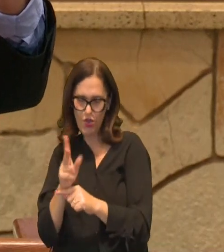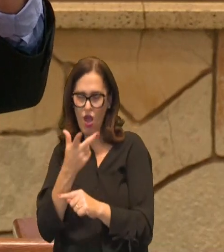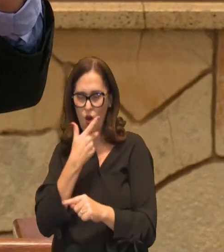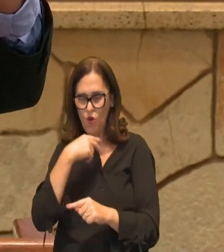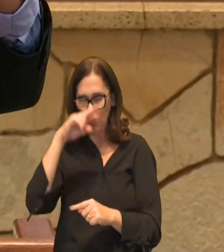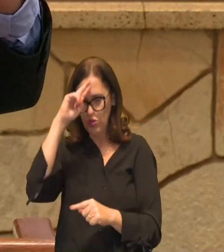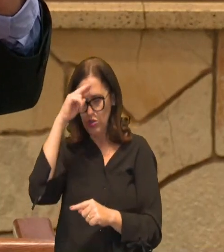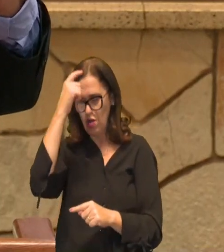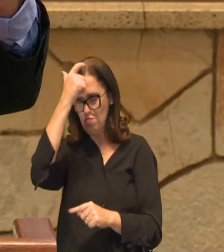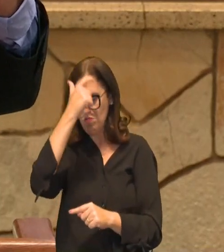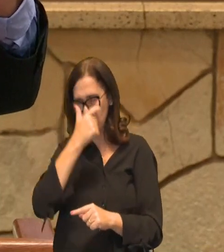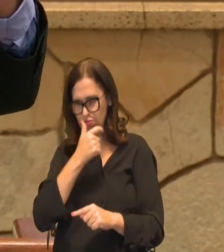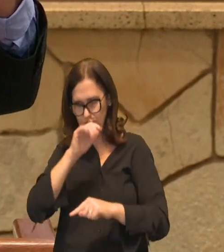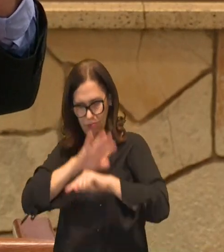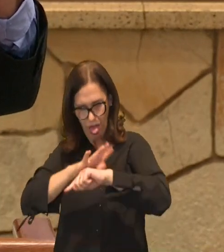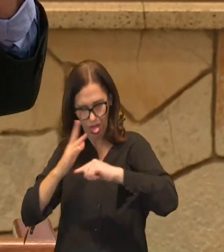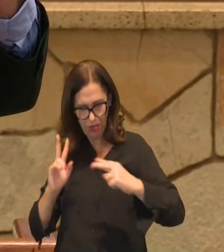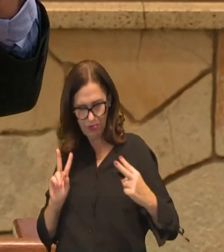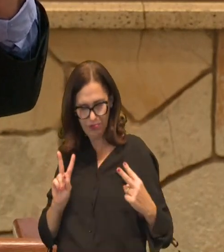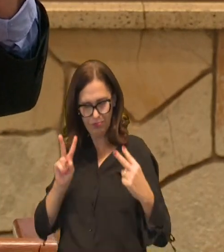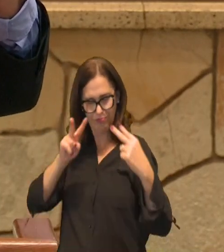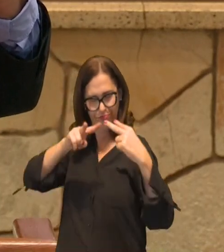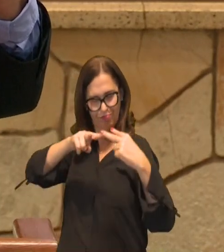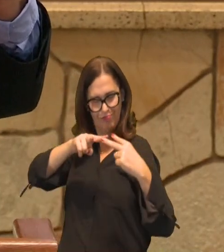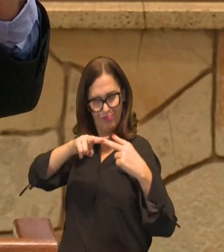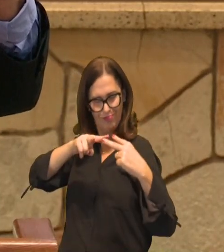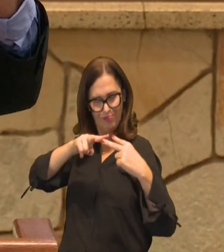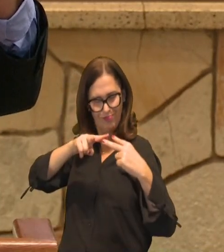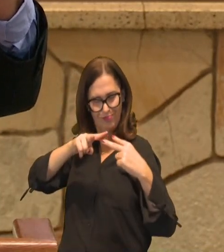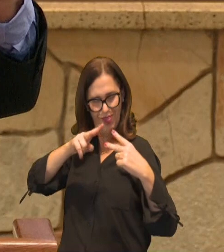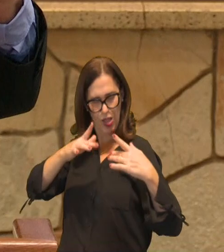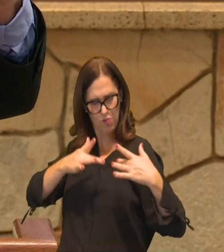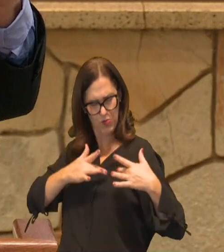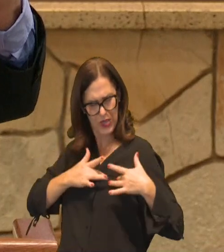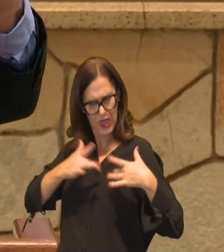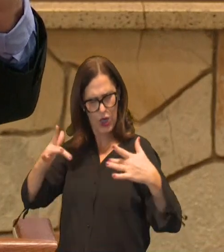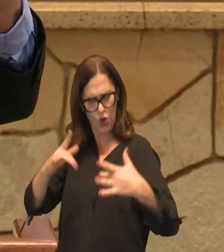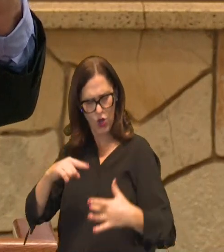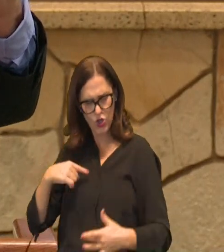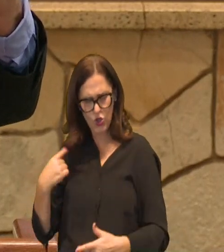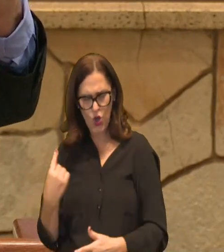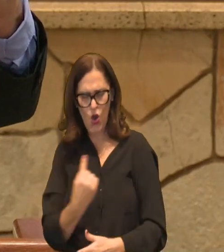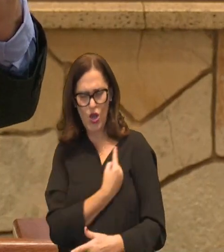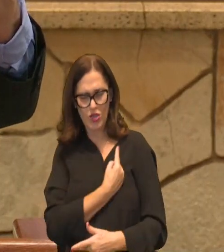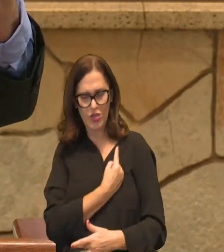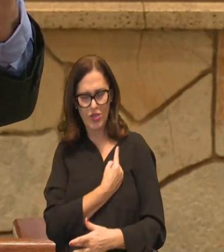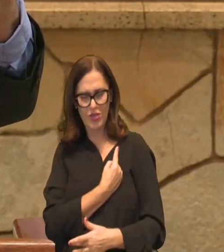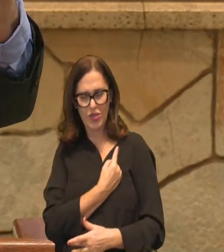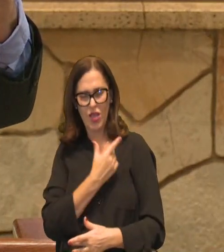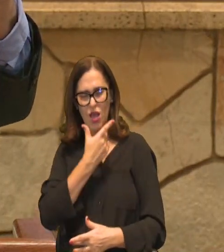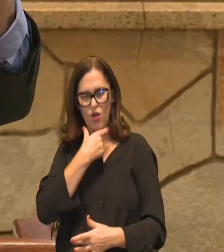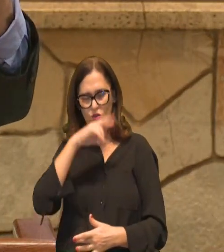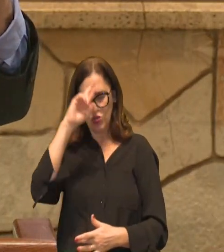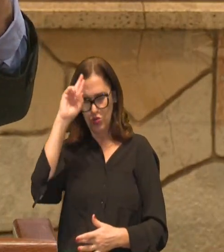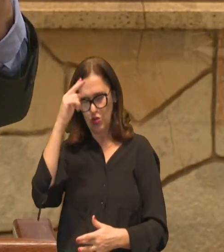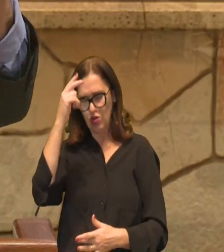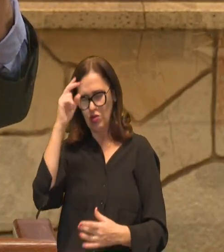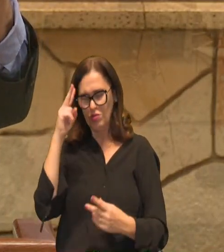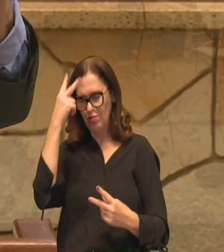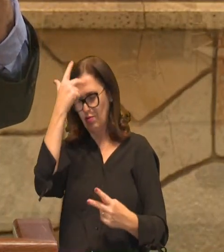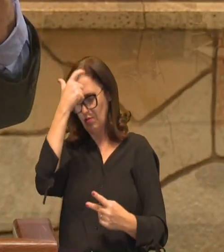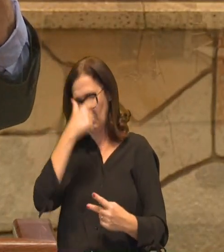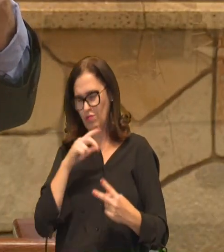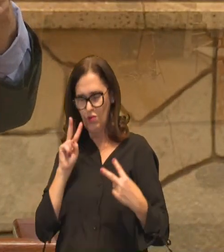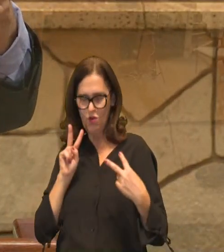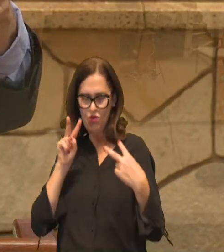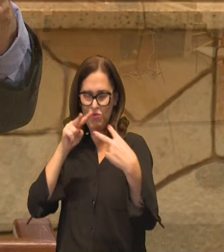o Senhor faça resplandecer o seu rosto sobre nós e tenha misericórdia de nós, que o Senhor sobre nós